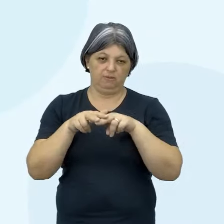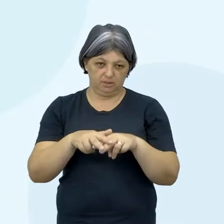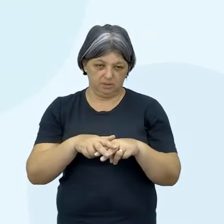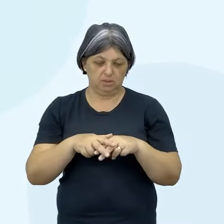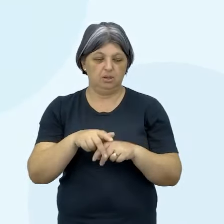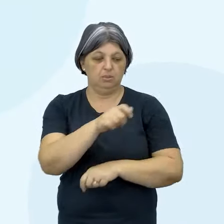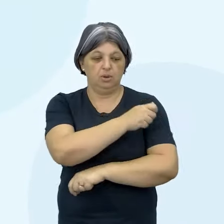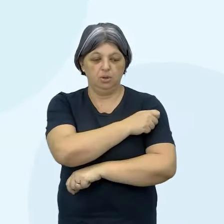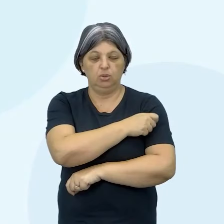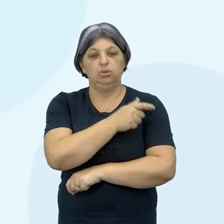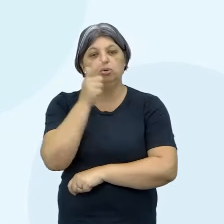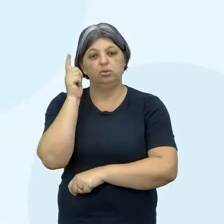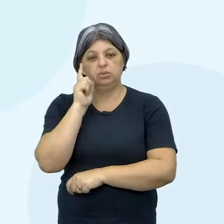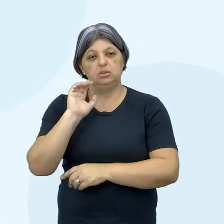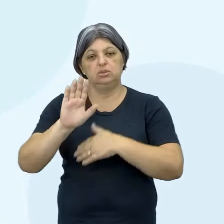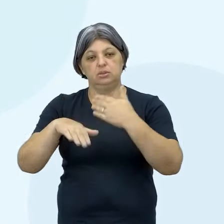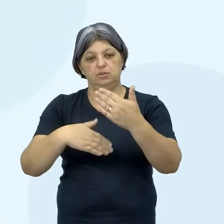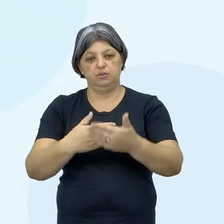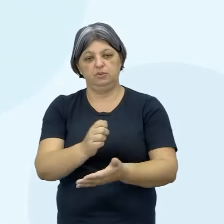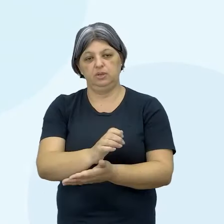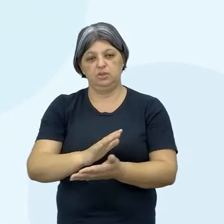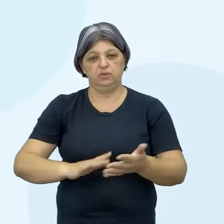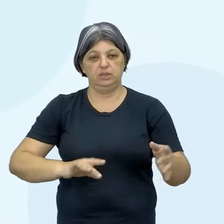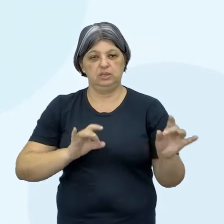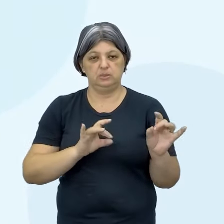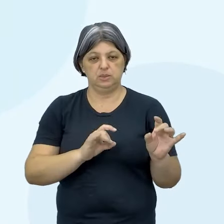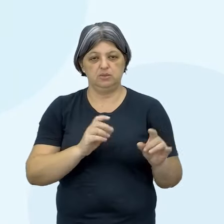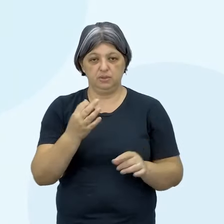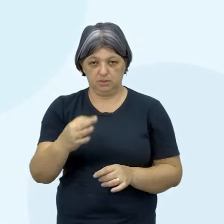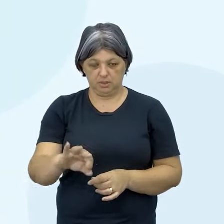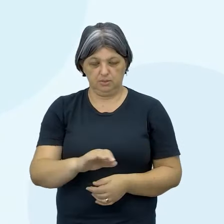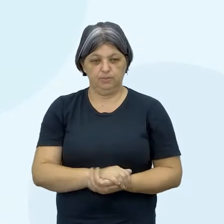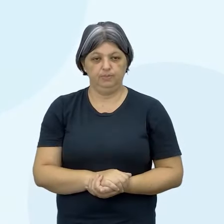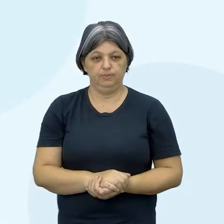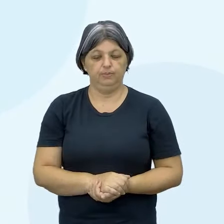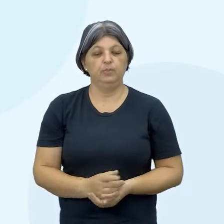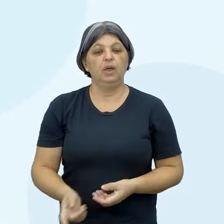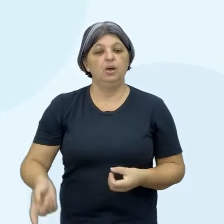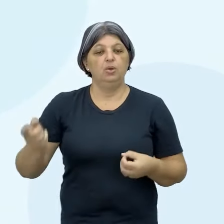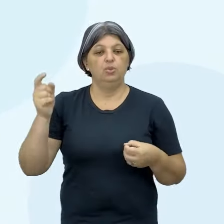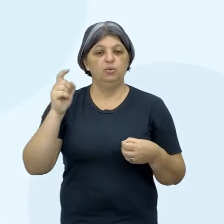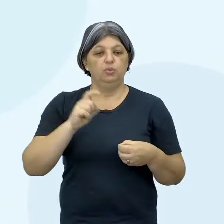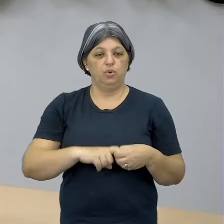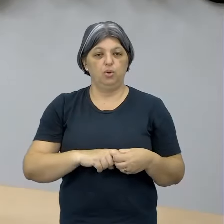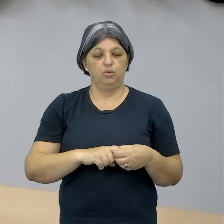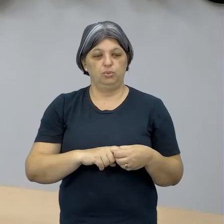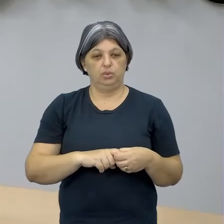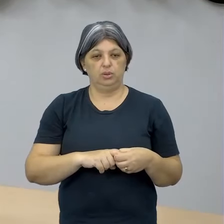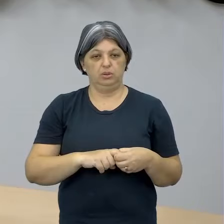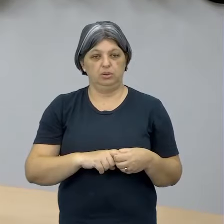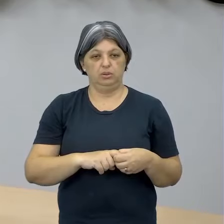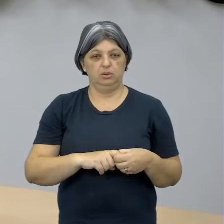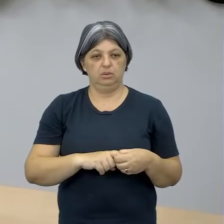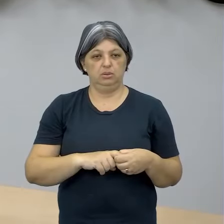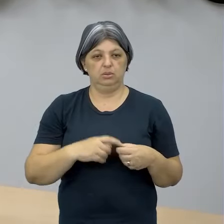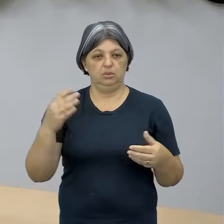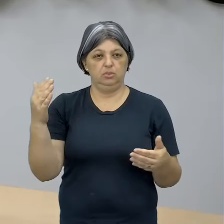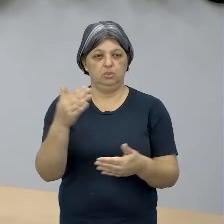consiga desenvolver essa atividade específica, certo? Volta, por favor, para mim, produção, no slide